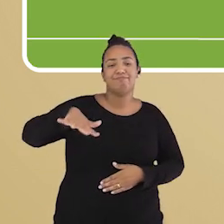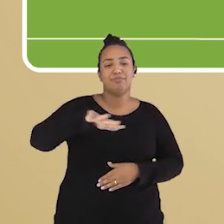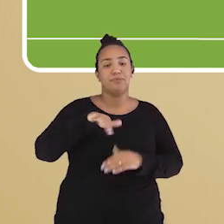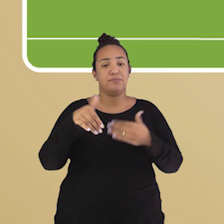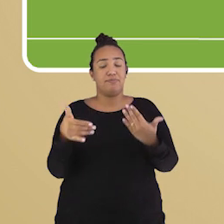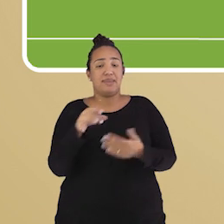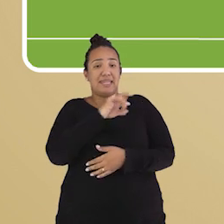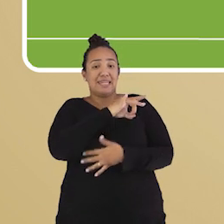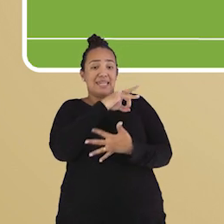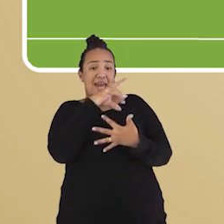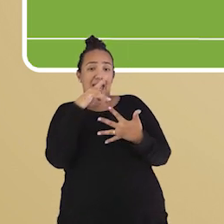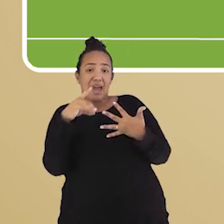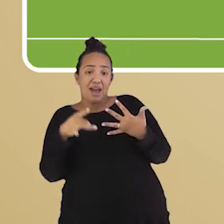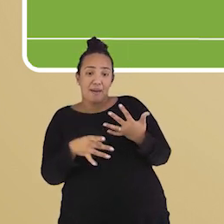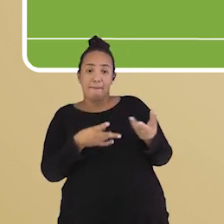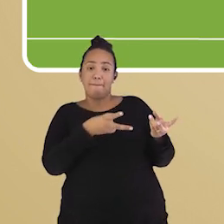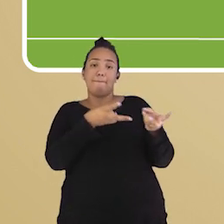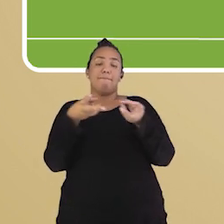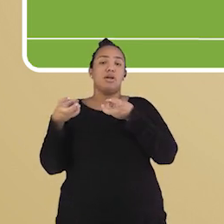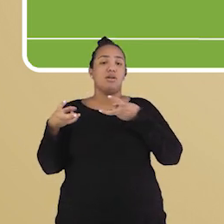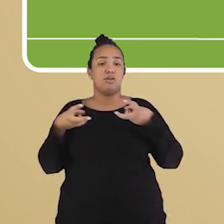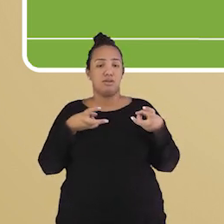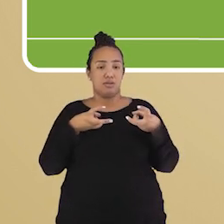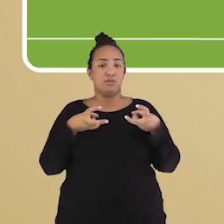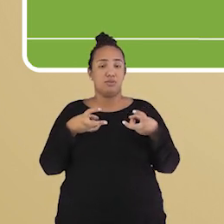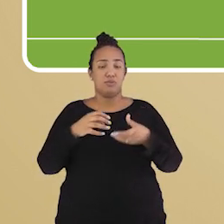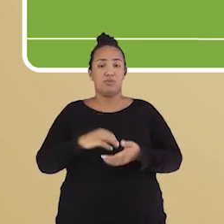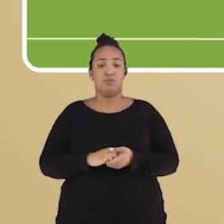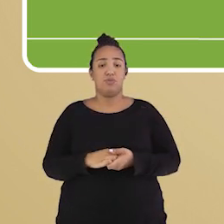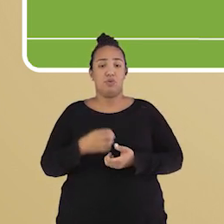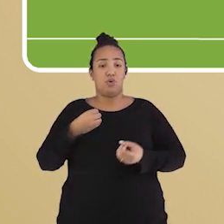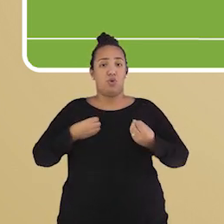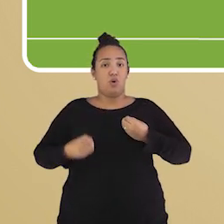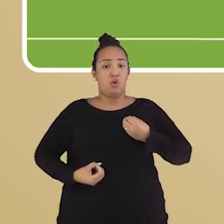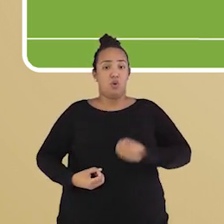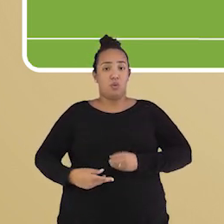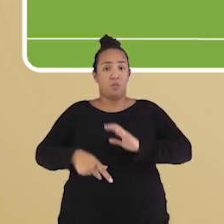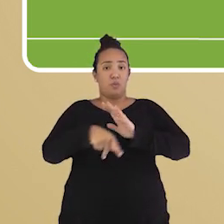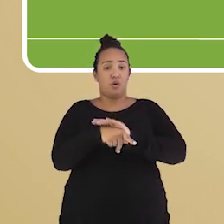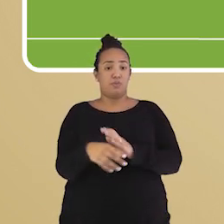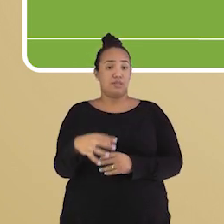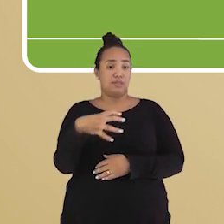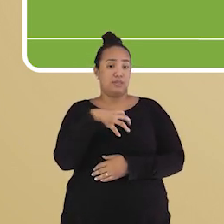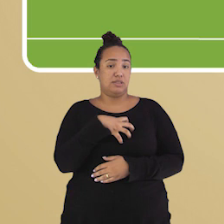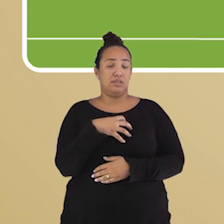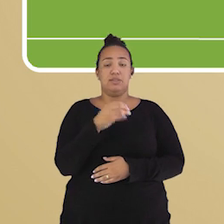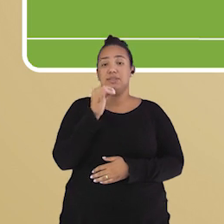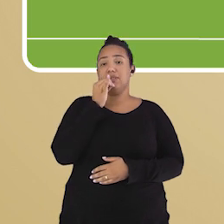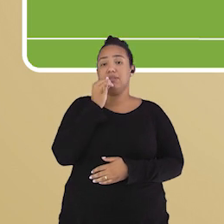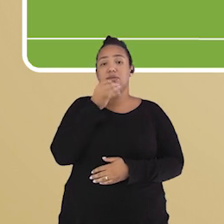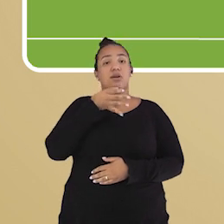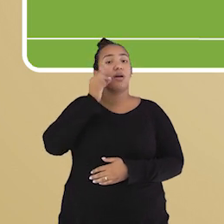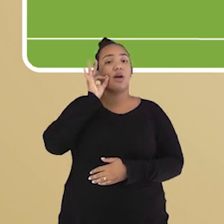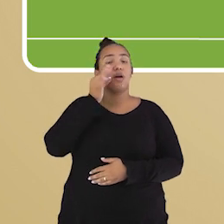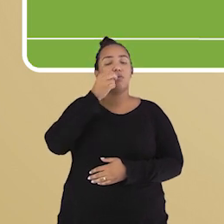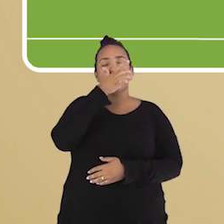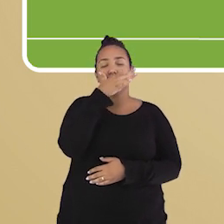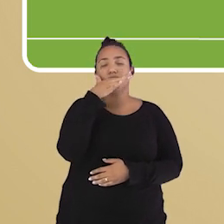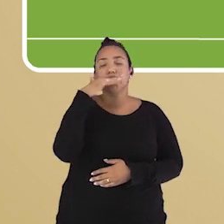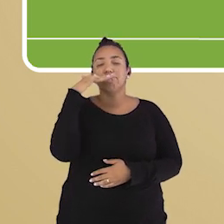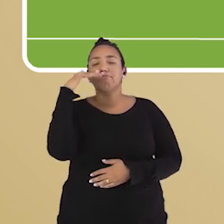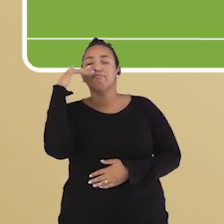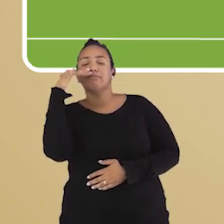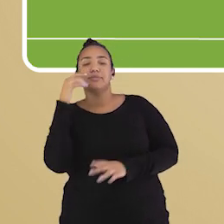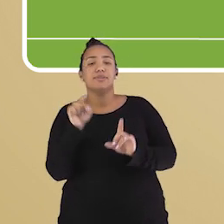estímulo externo foi percebido pelos seus órgãos dos sentidos, como, por exemplo, o cheiro do café da manhã,